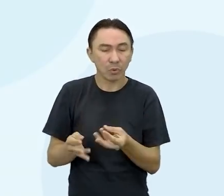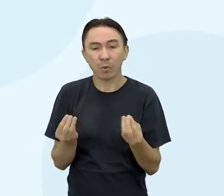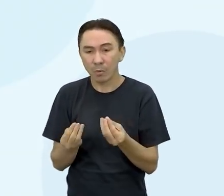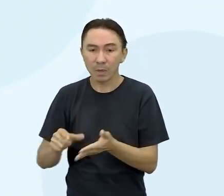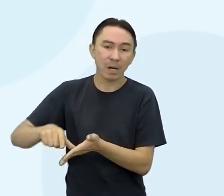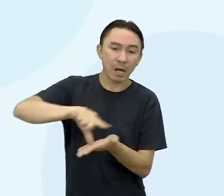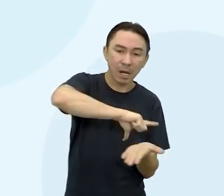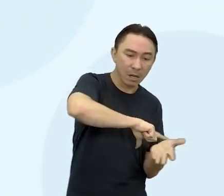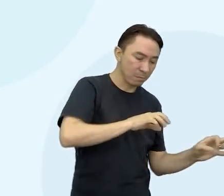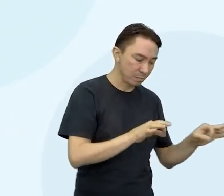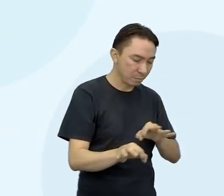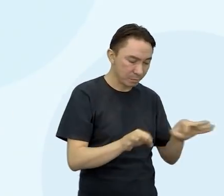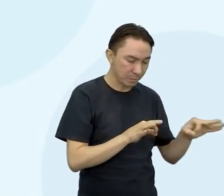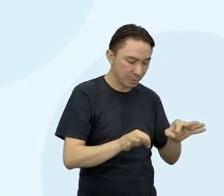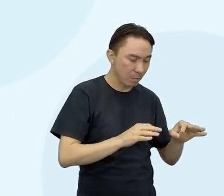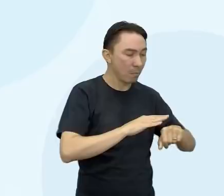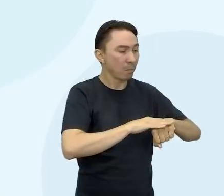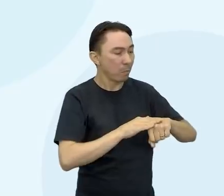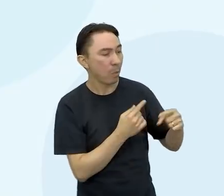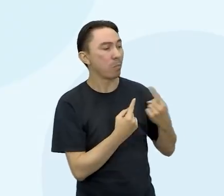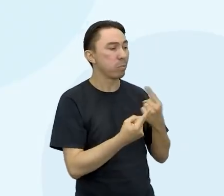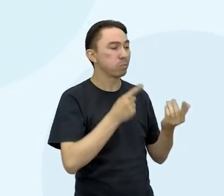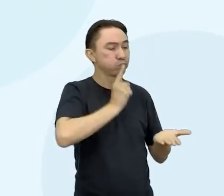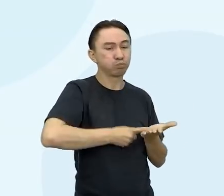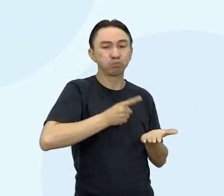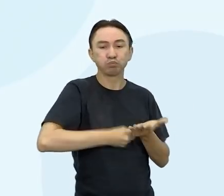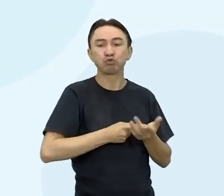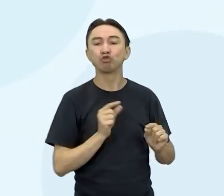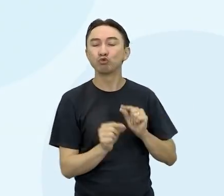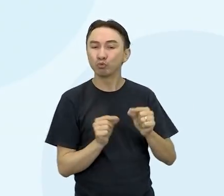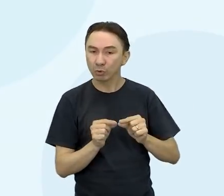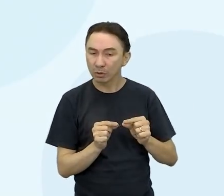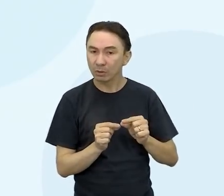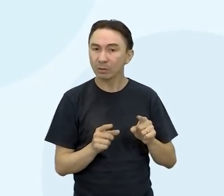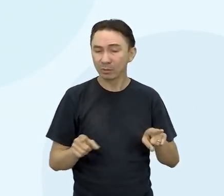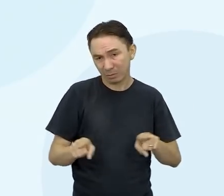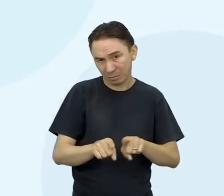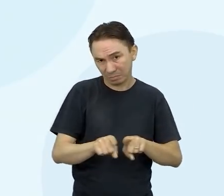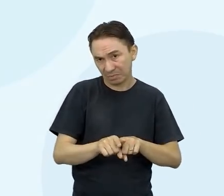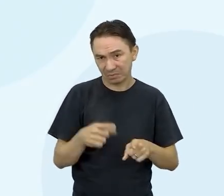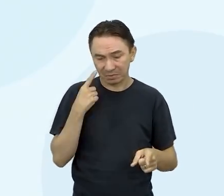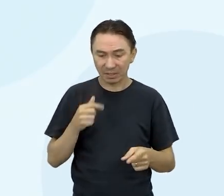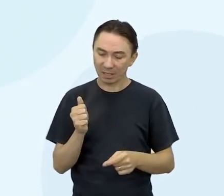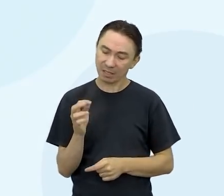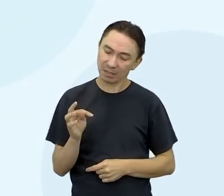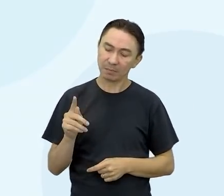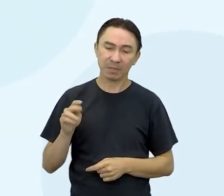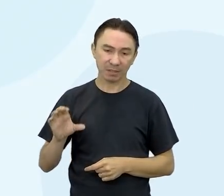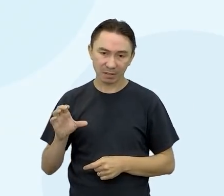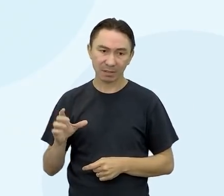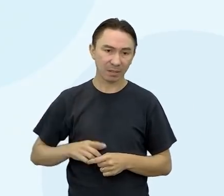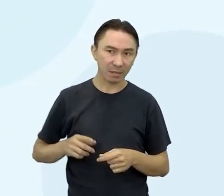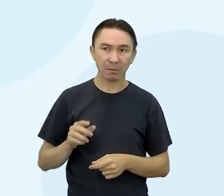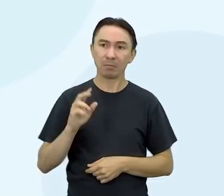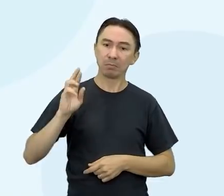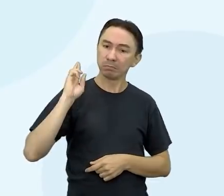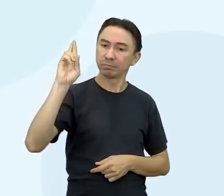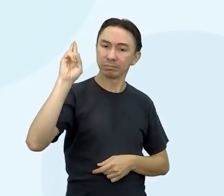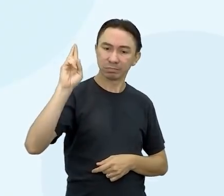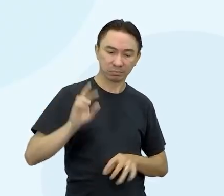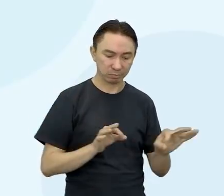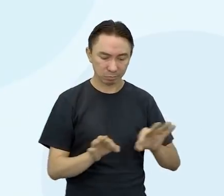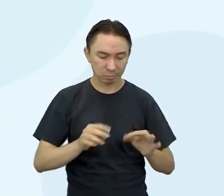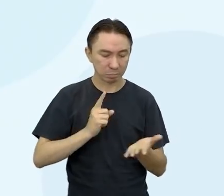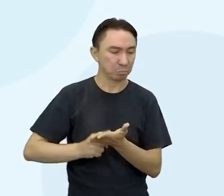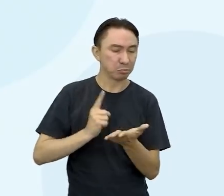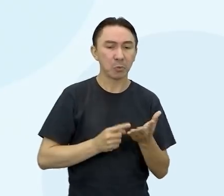sendo conversados em ATPCs, pelos coordenadores, enfim. E a gente vai trazer a